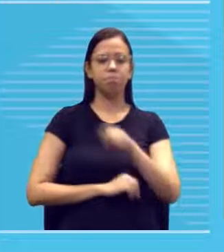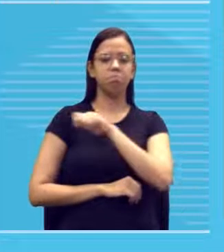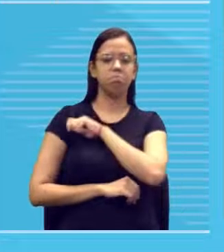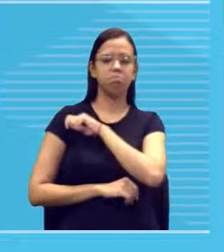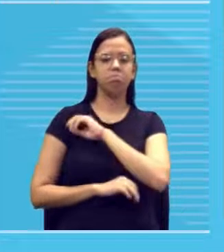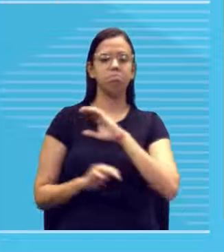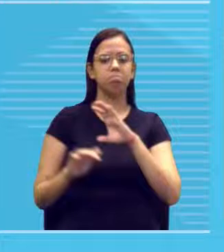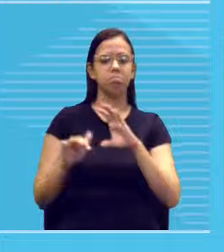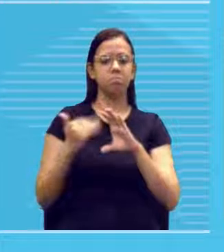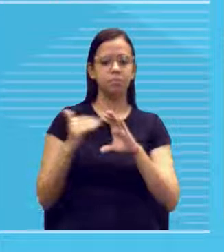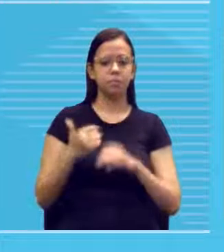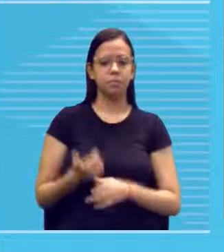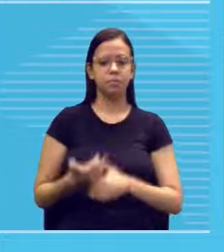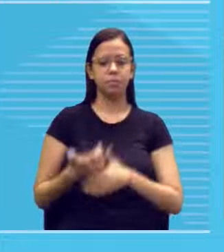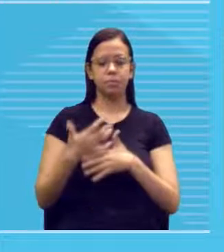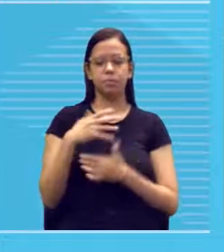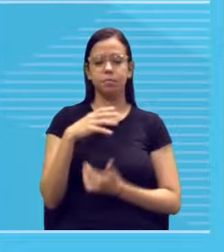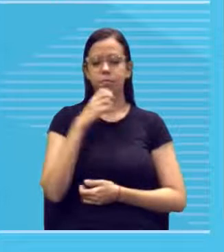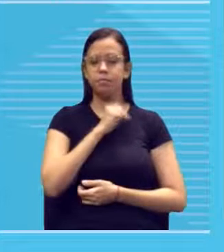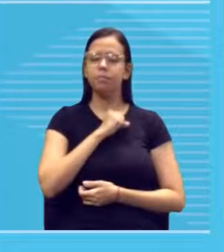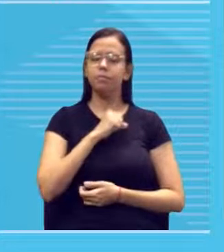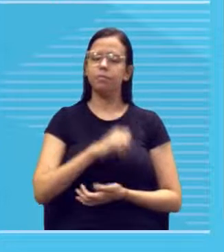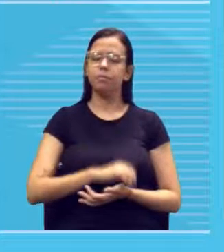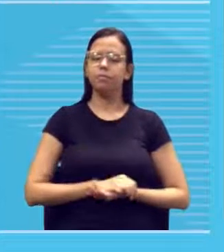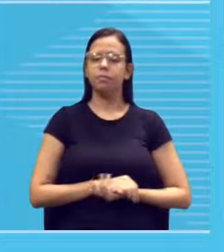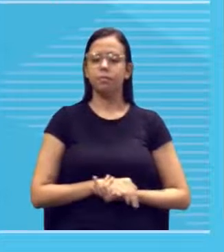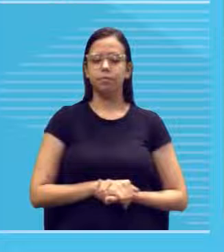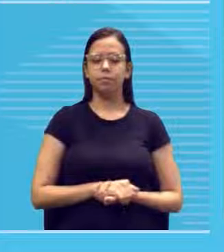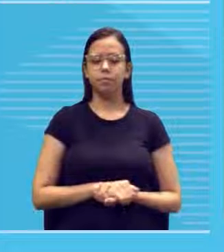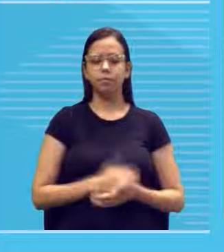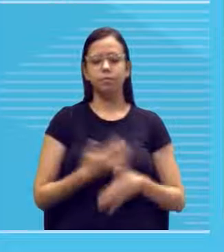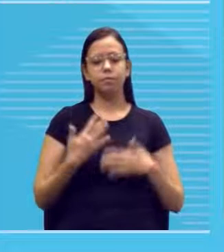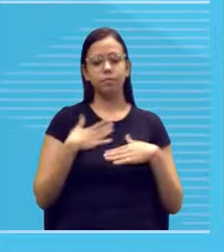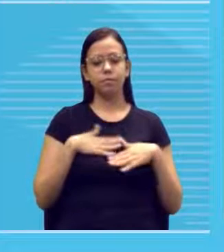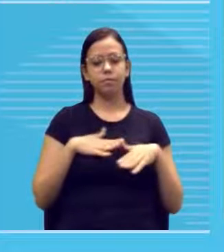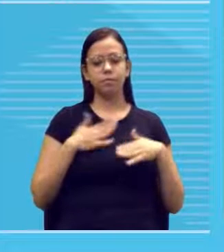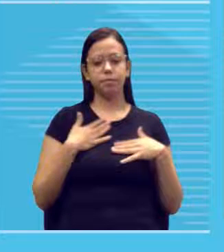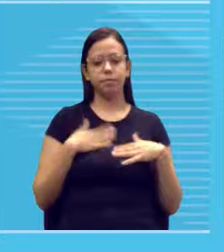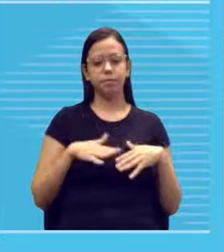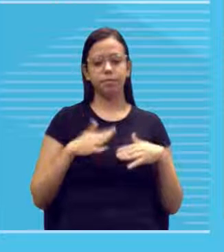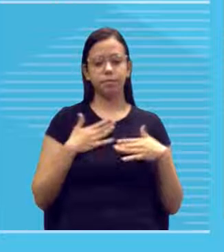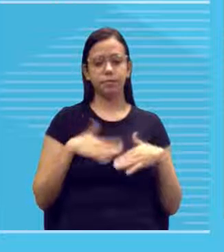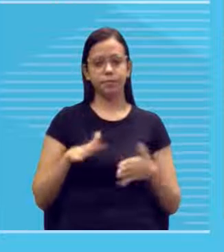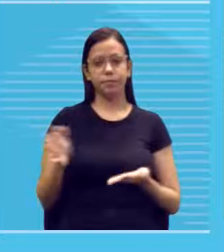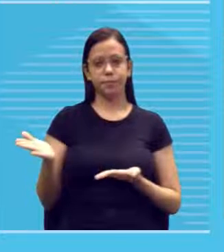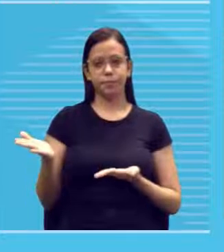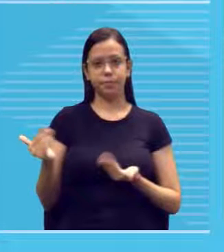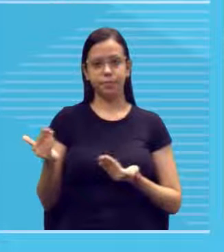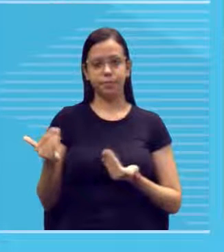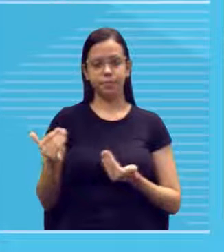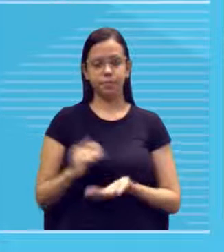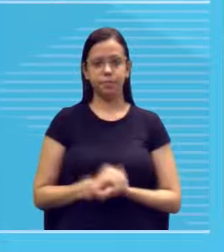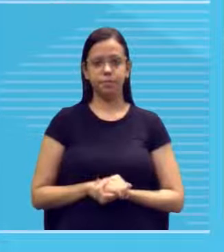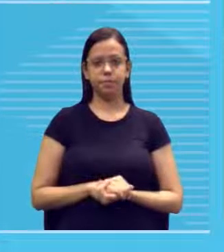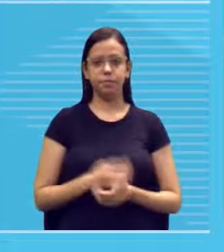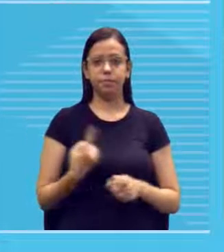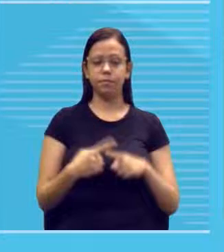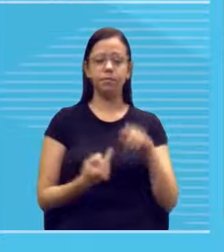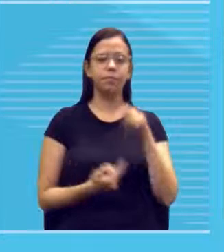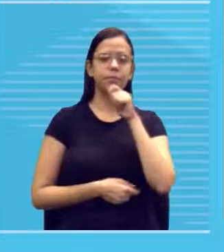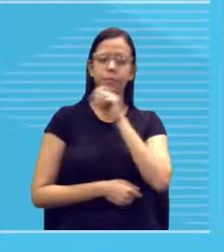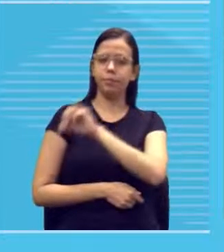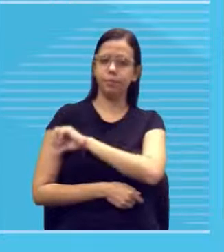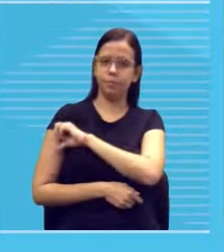ligeiro bala menina sustenta Gabriel Andrade devagar eu tô no nono ano